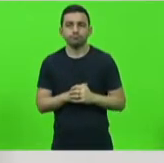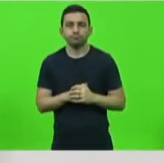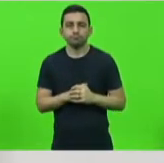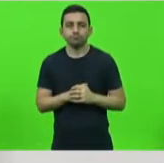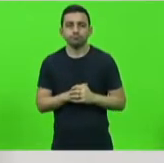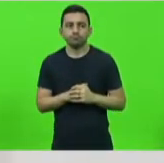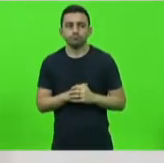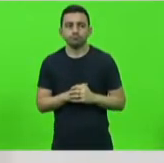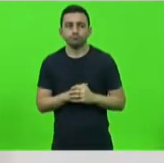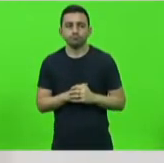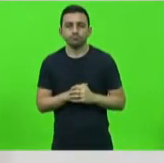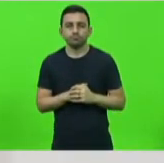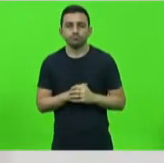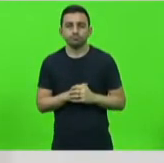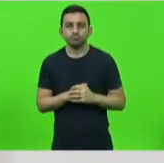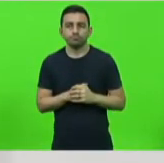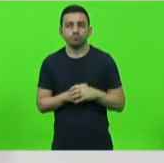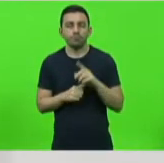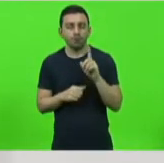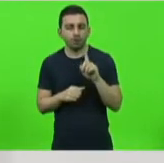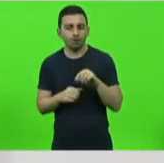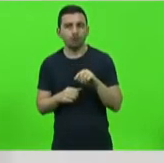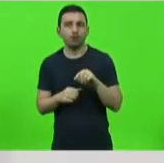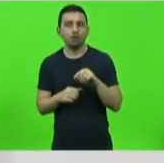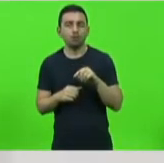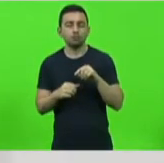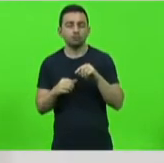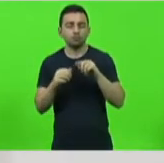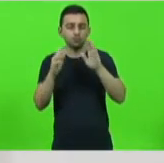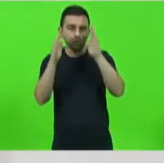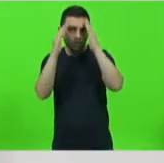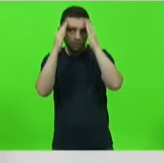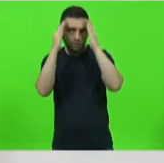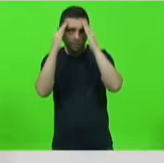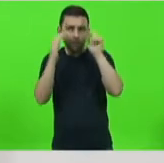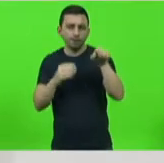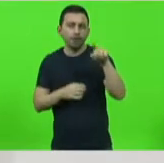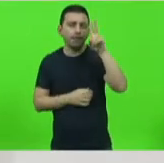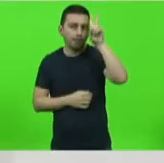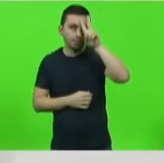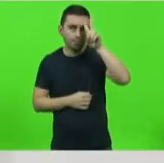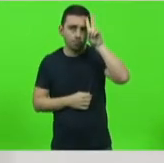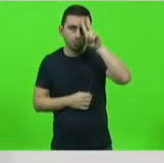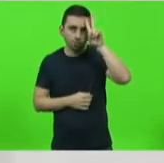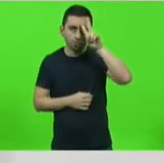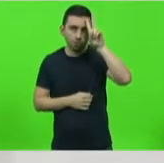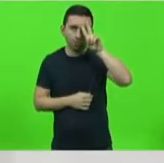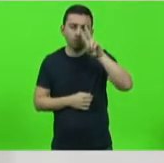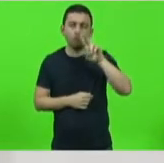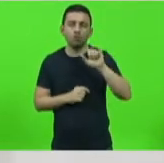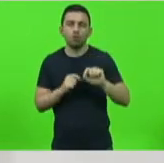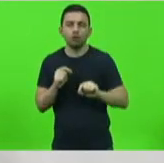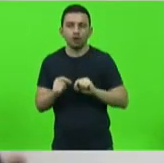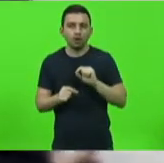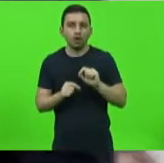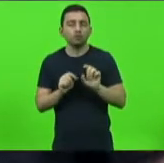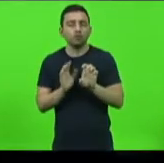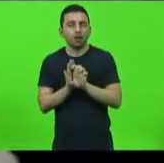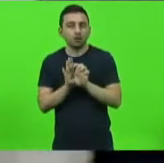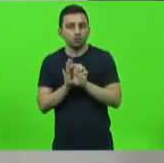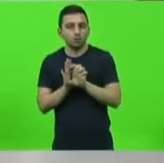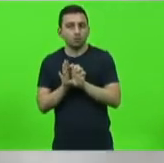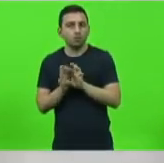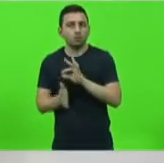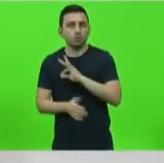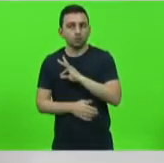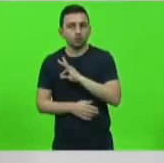A classe mais baixa. O Zé Milton, ele lembrou muito bem sobre o Estatuto da Polícia, deve ter lido